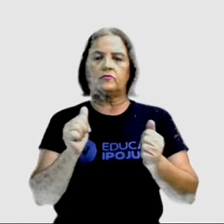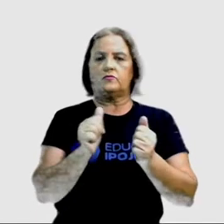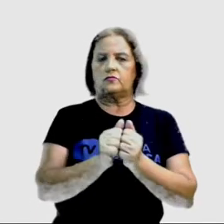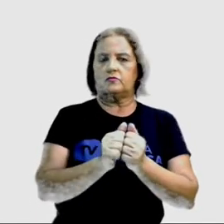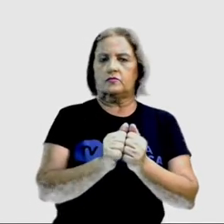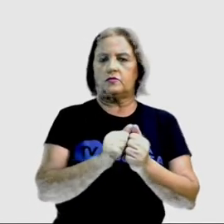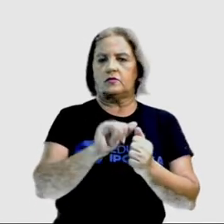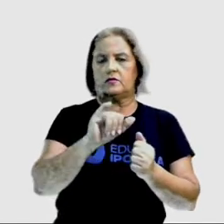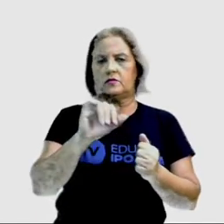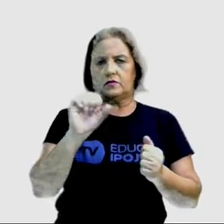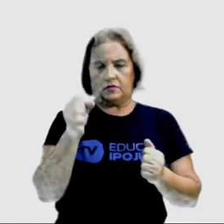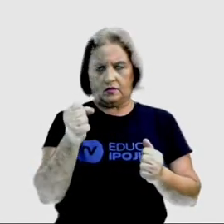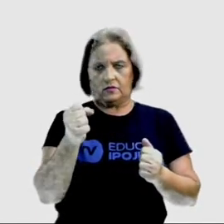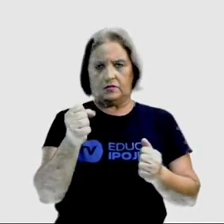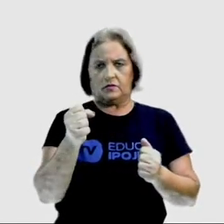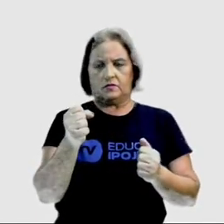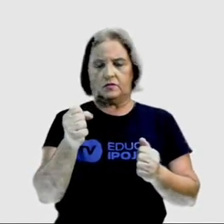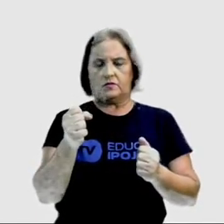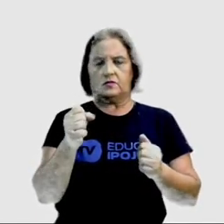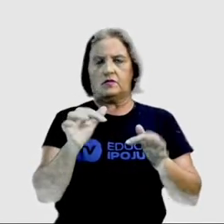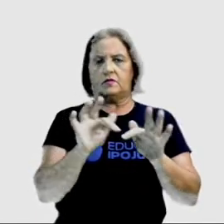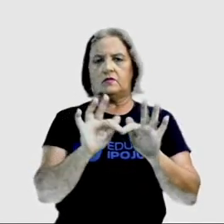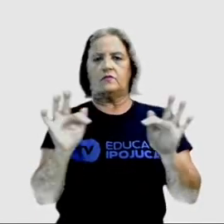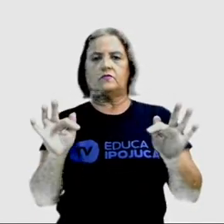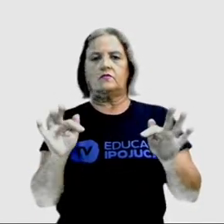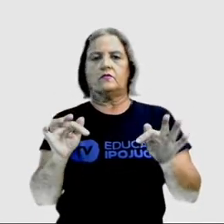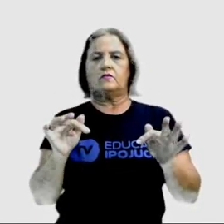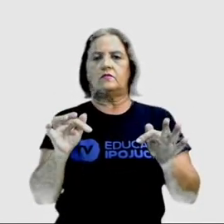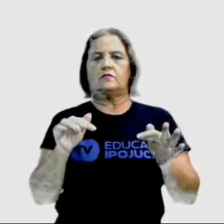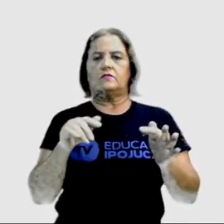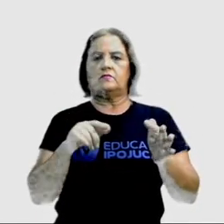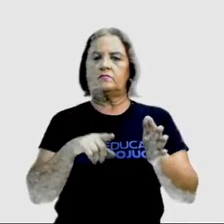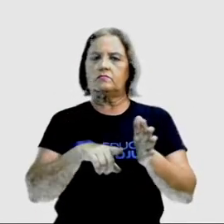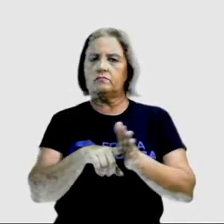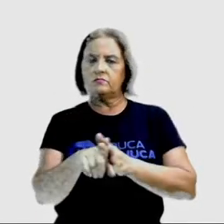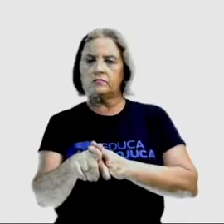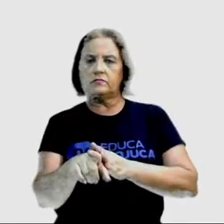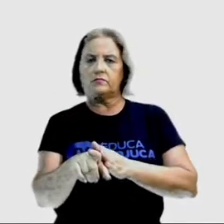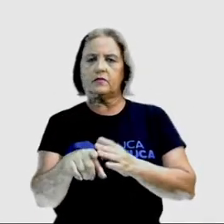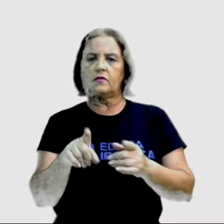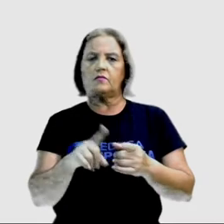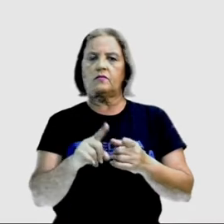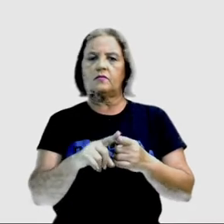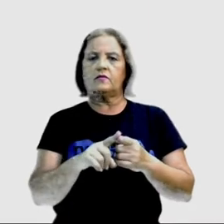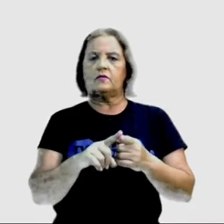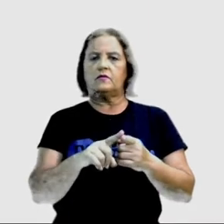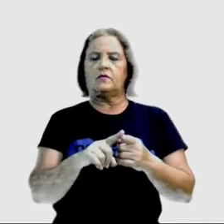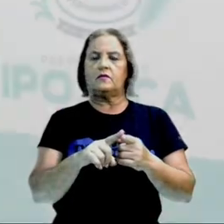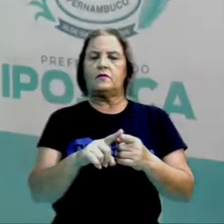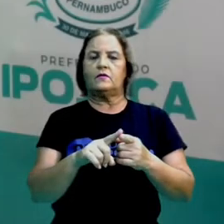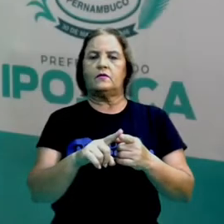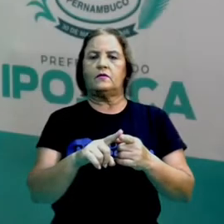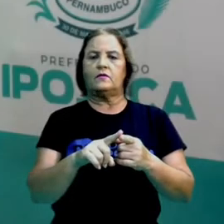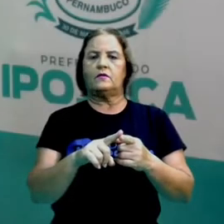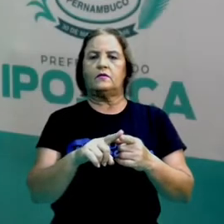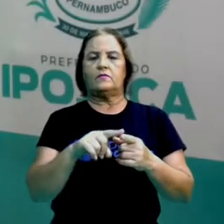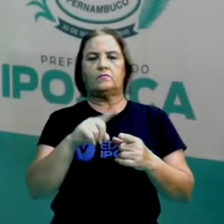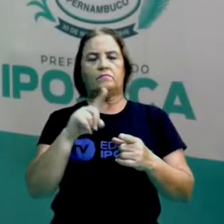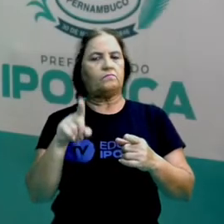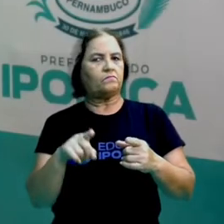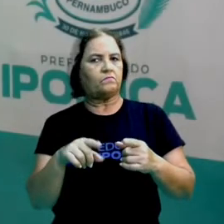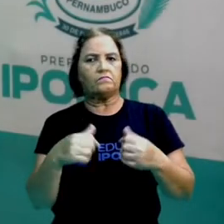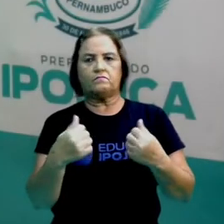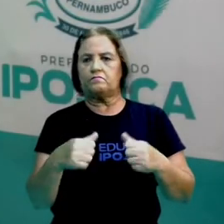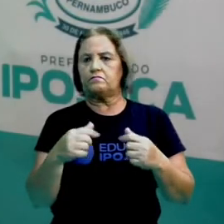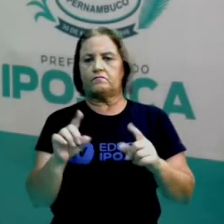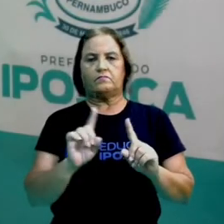frases afirmativas, eu não precisei fazer porque na interrogativa isso não é necessário. Então,